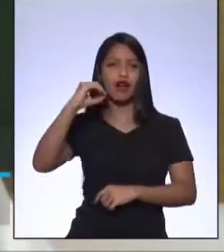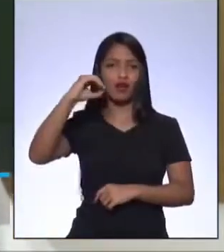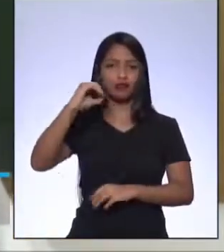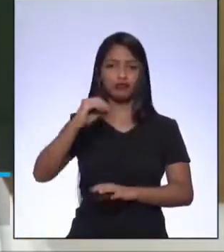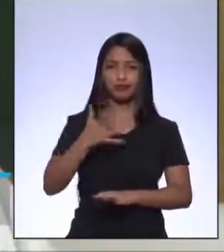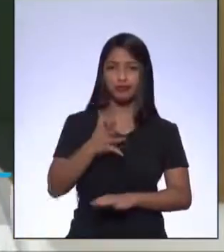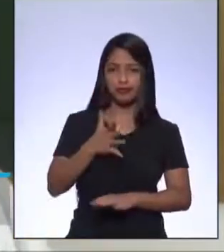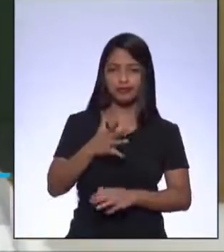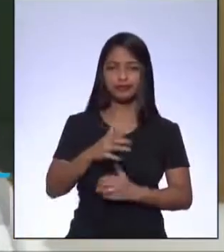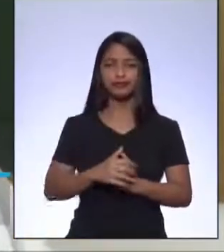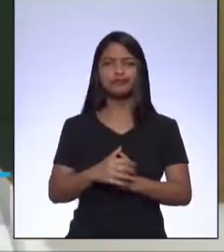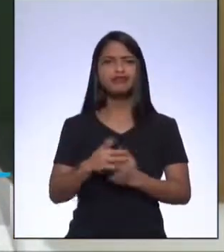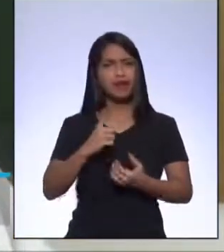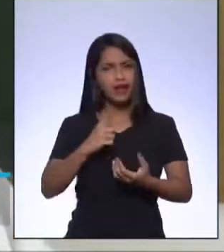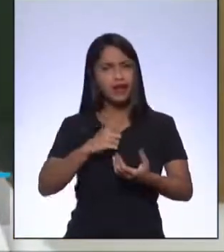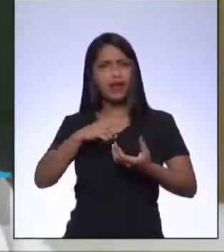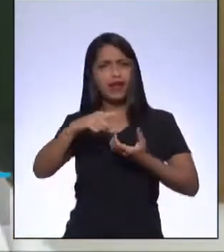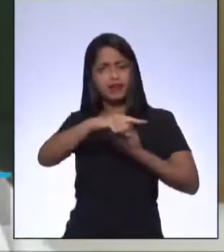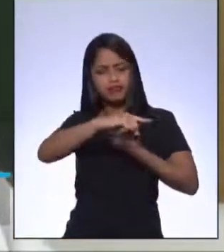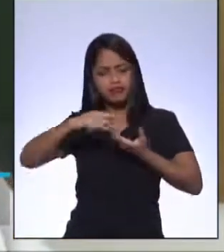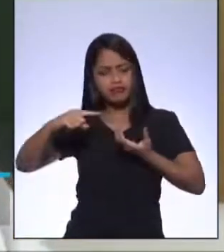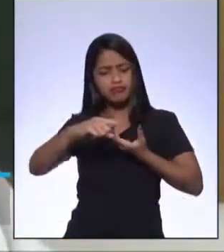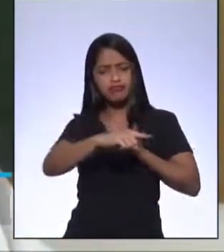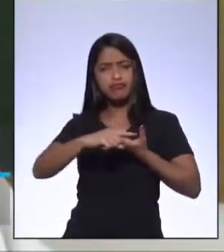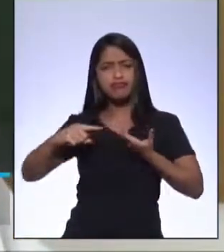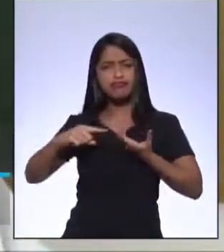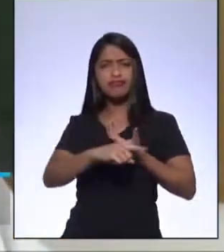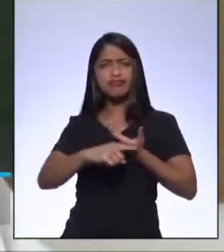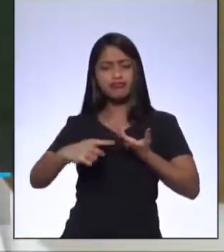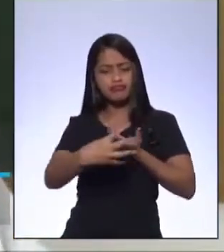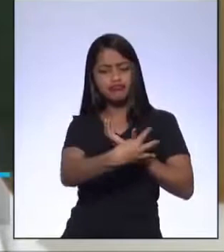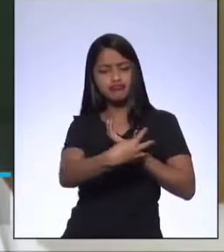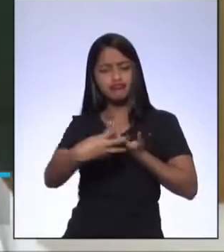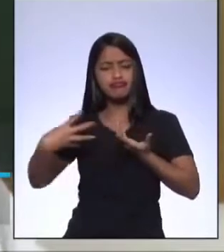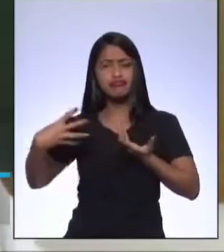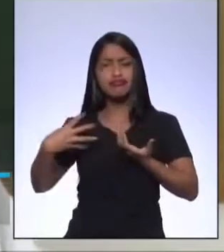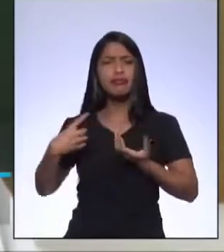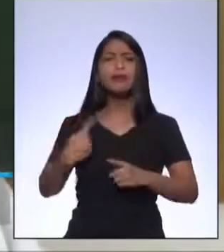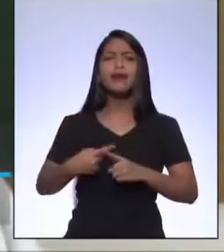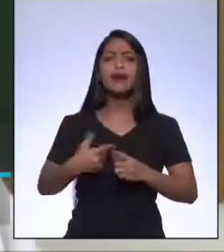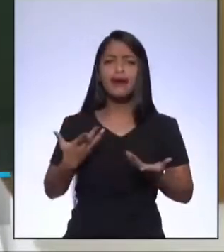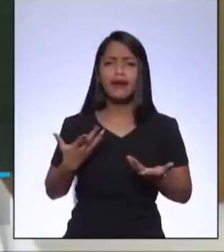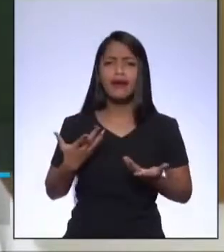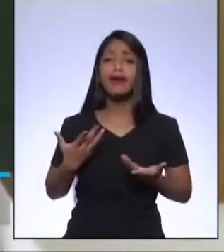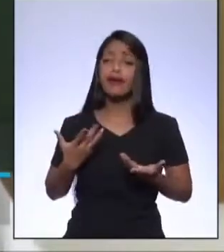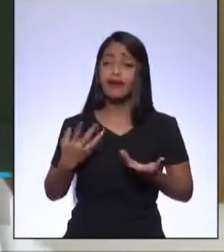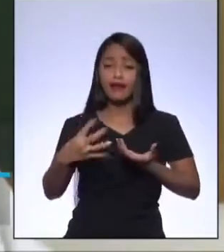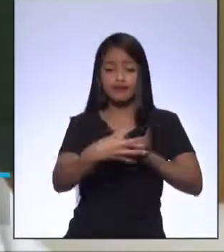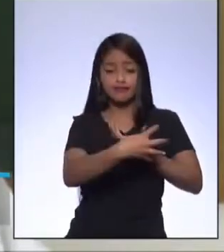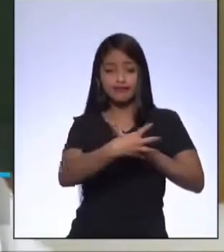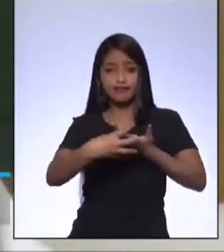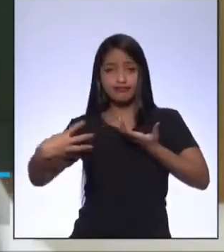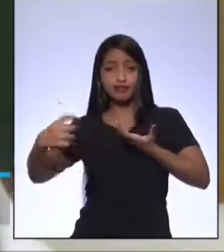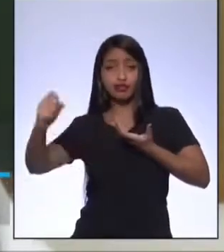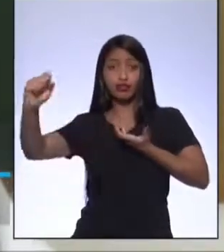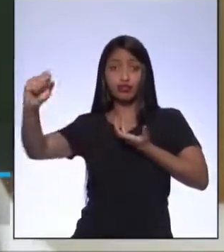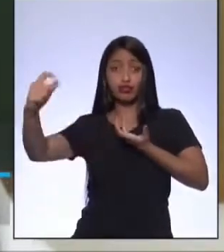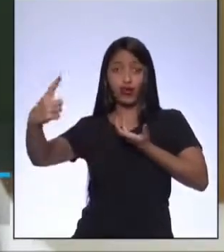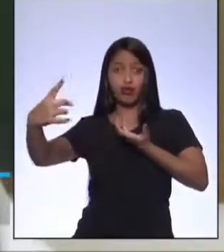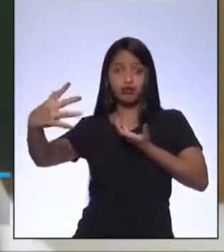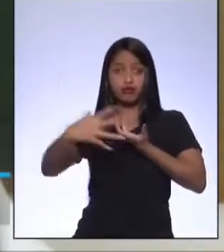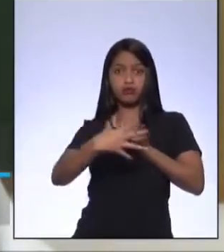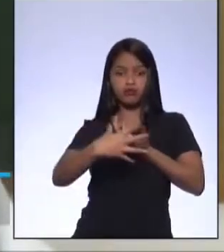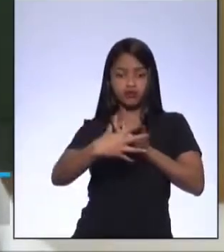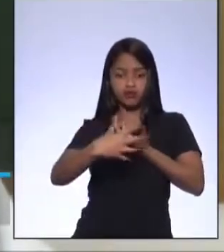que que existe isso? Gente, aí é onde bate a maior incidência de raios solares. Tá? É a